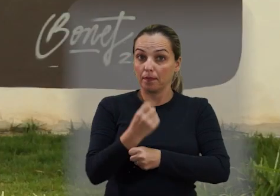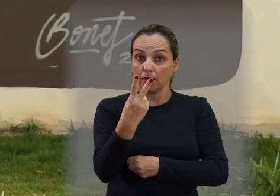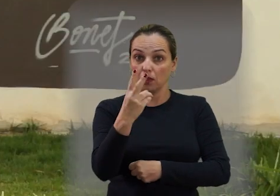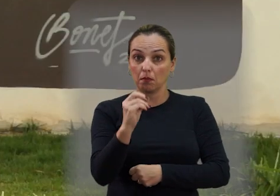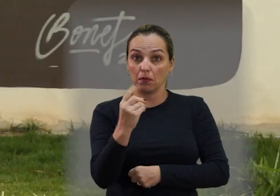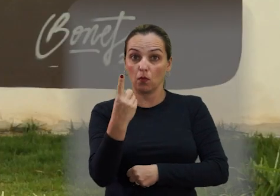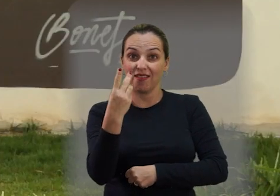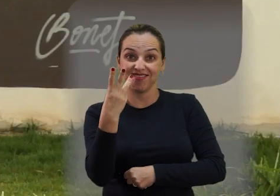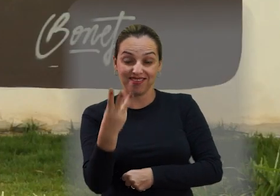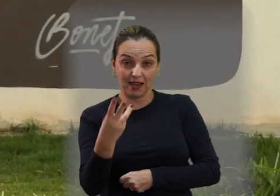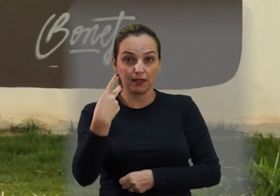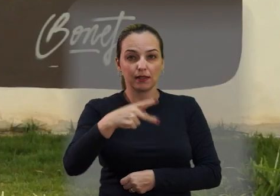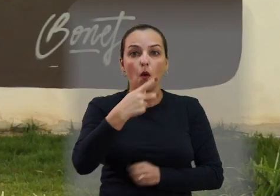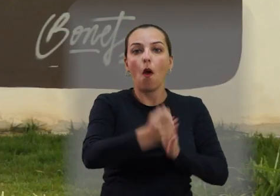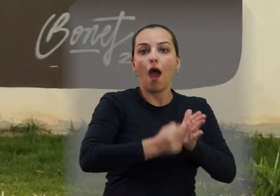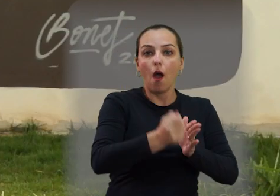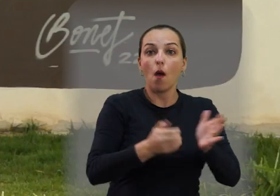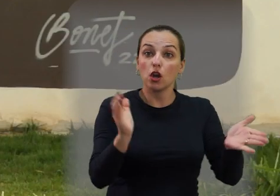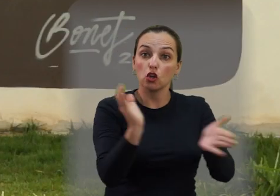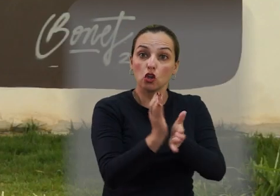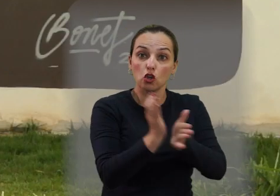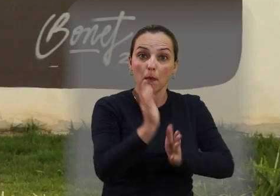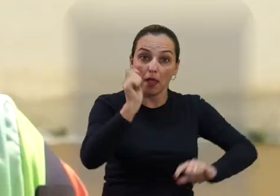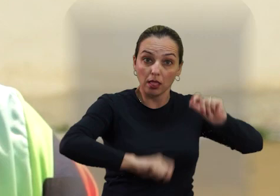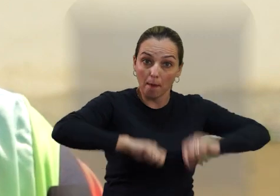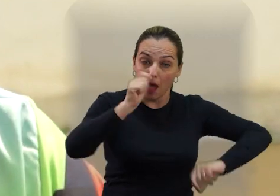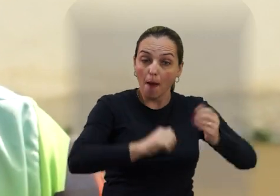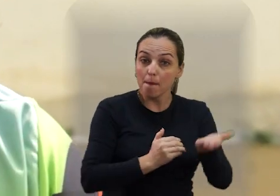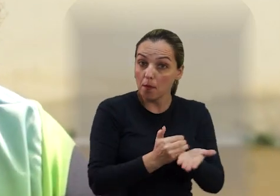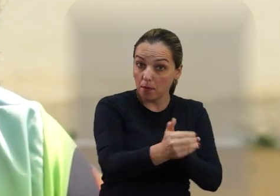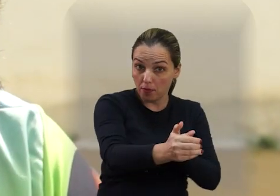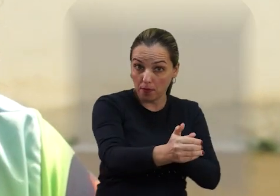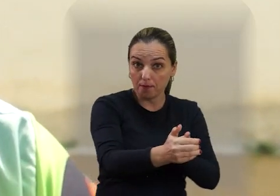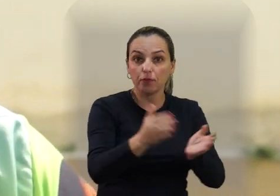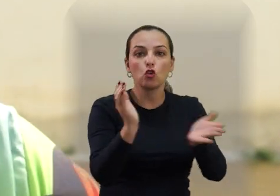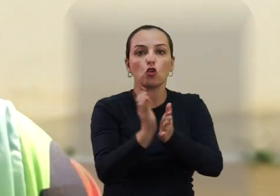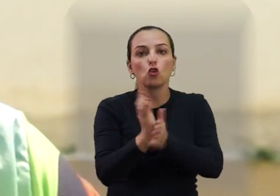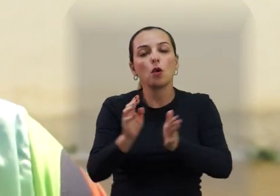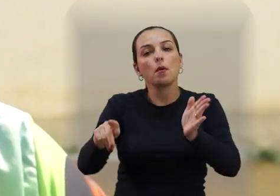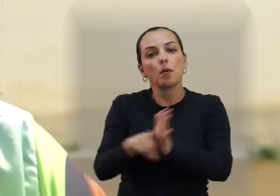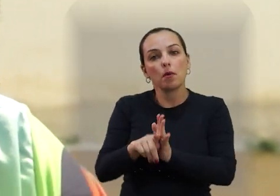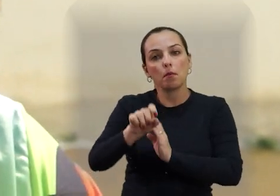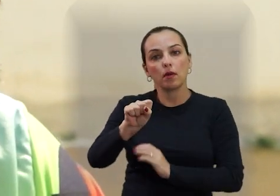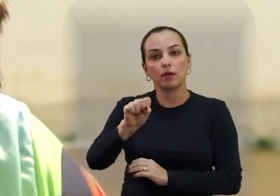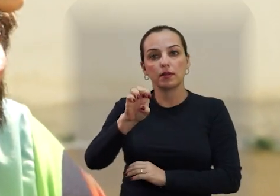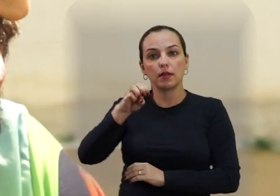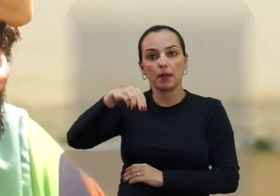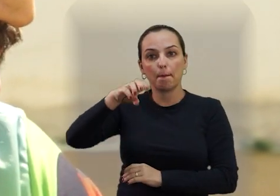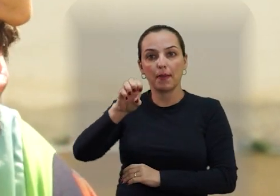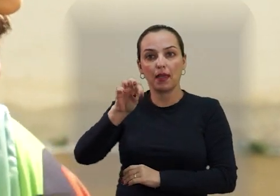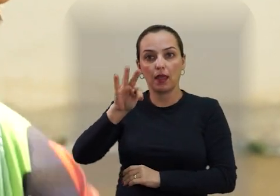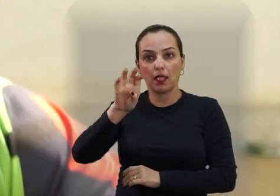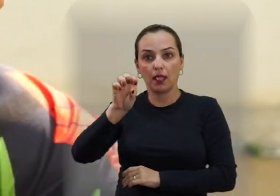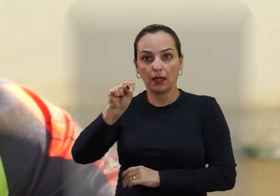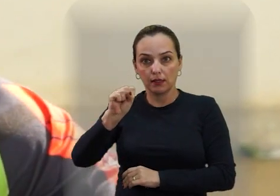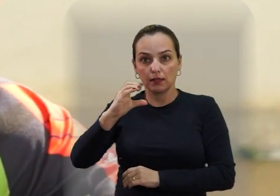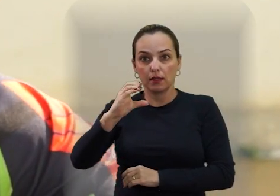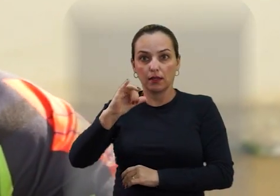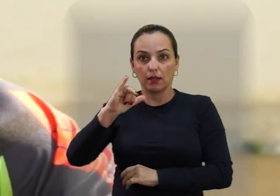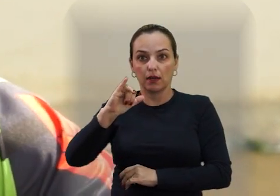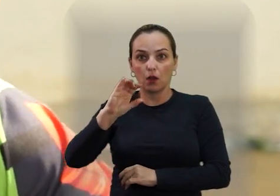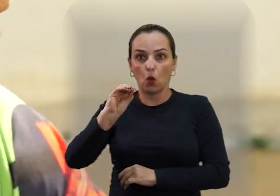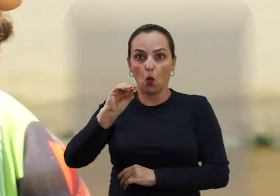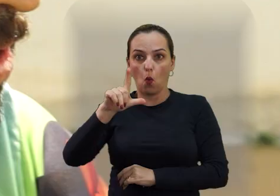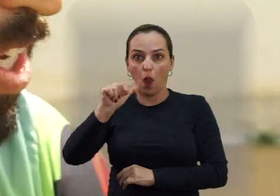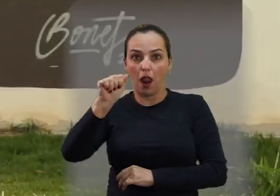Araraquara tem maracatu ativo desde 2013. O maracatu Sementes Crioulas, ele surge em 2017. Então,